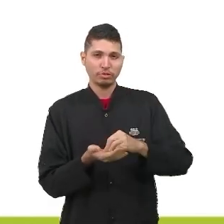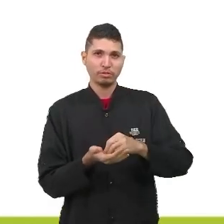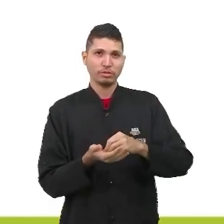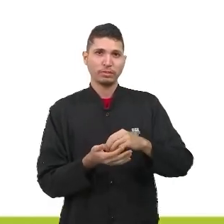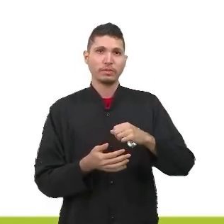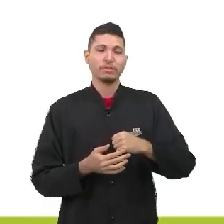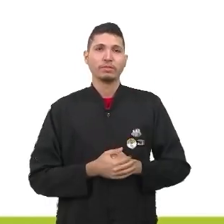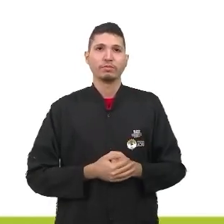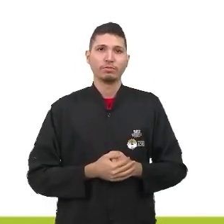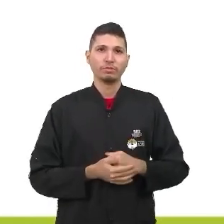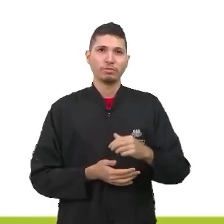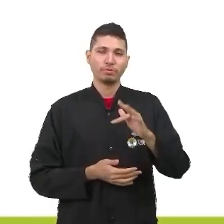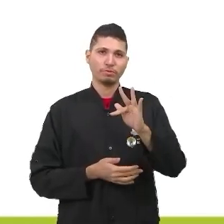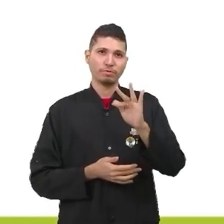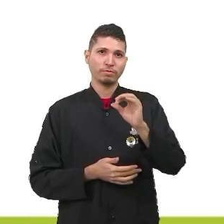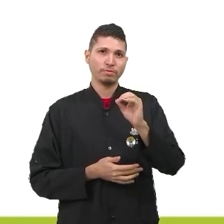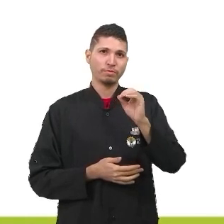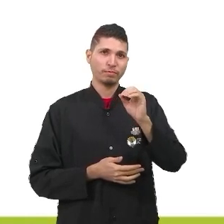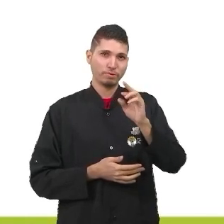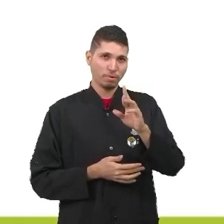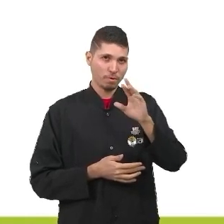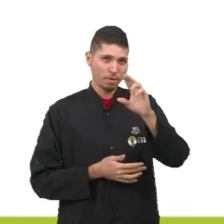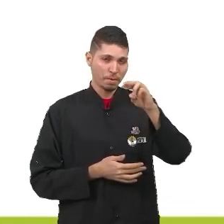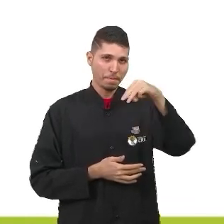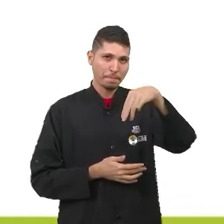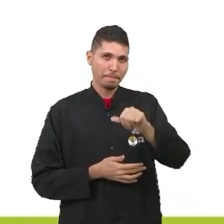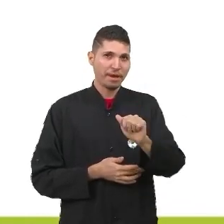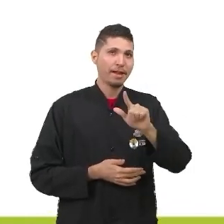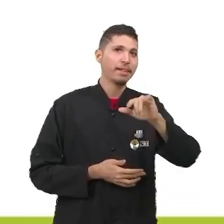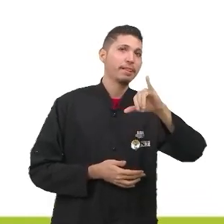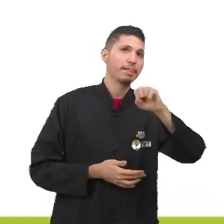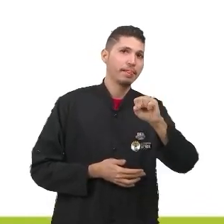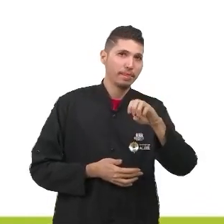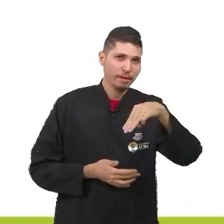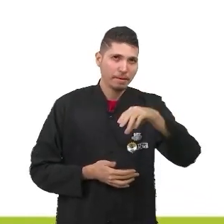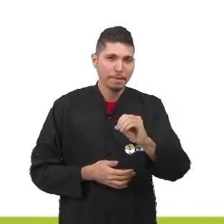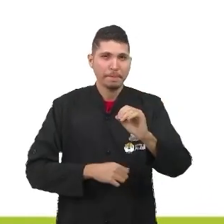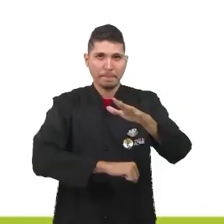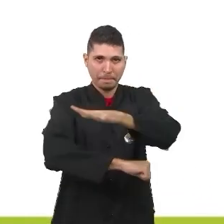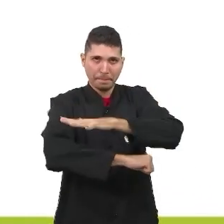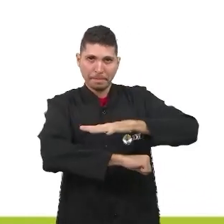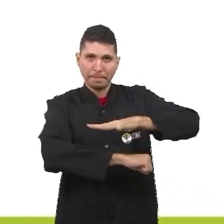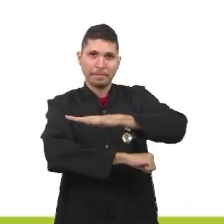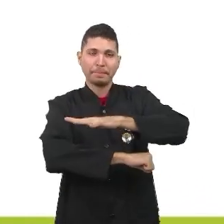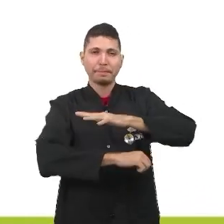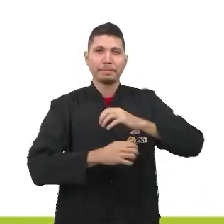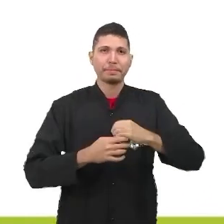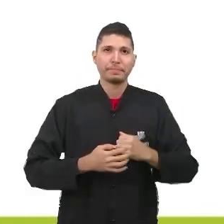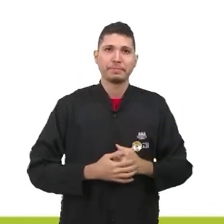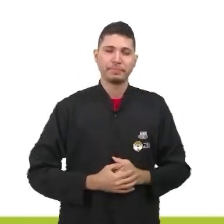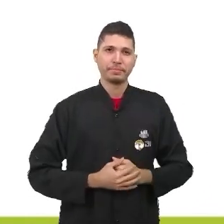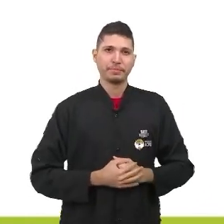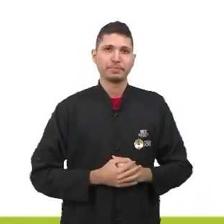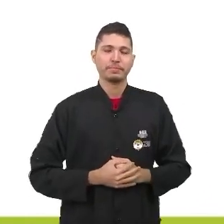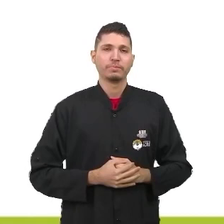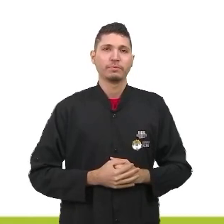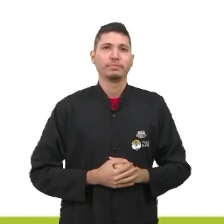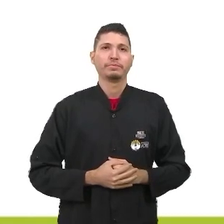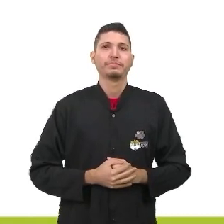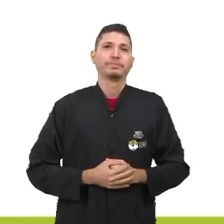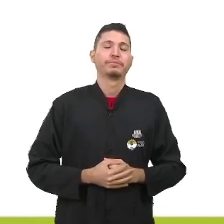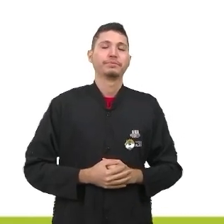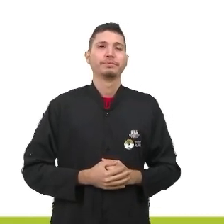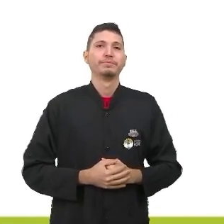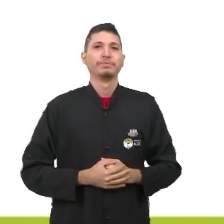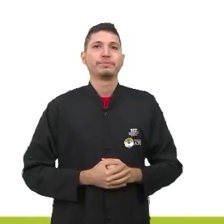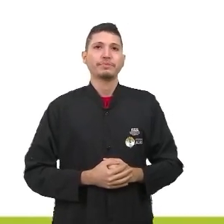o sistema europeu falar sobre o Brasil. Não, deixe que eu mesmo falo sobre o meu país. Vamos lá. Nós